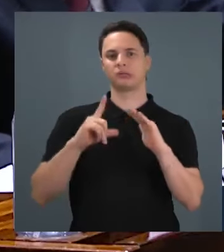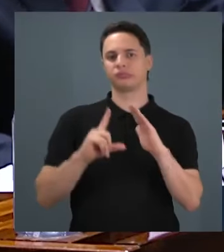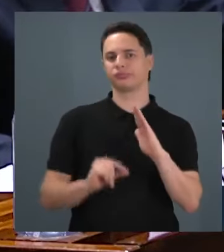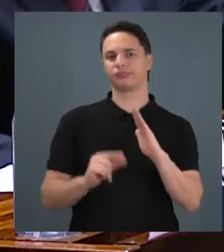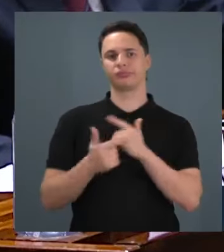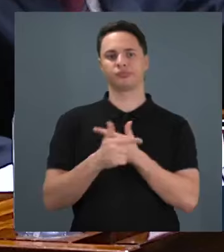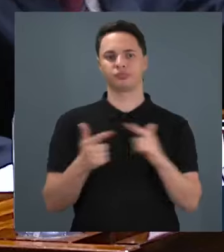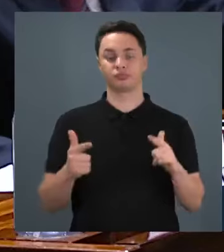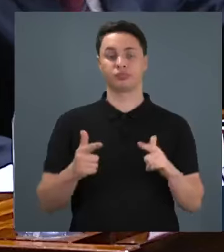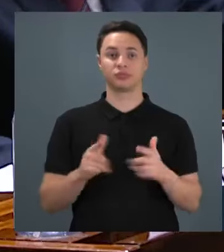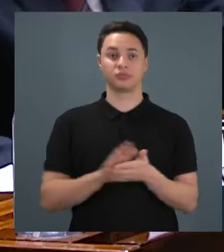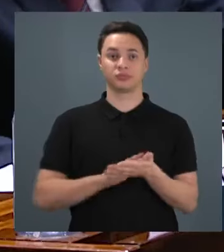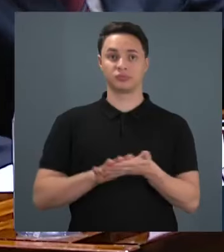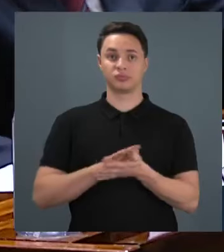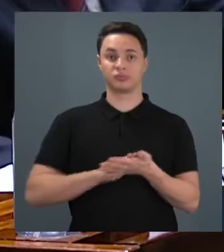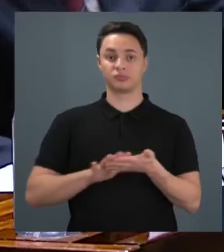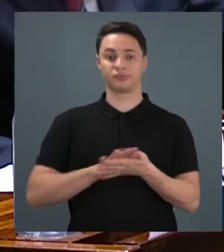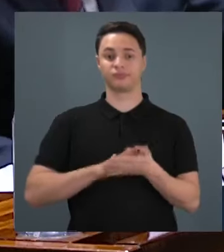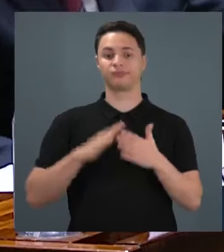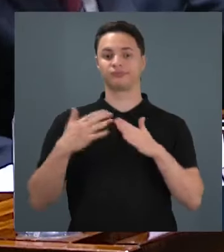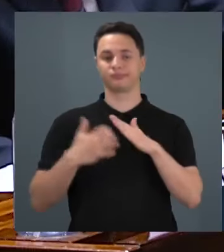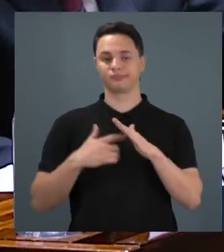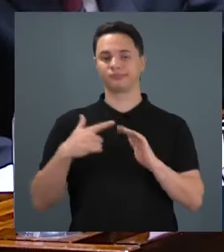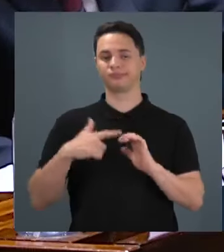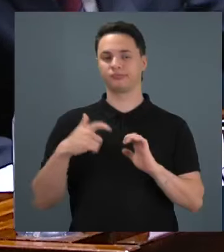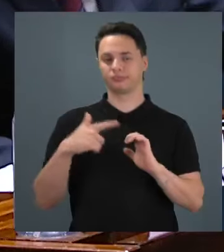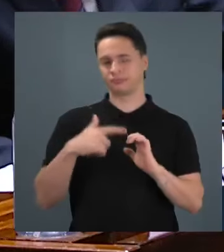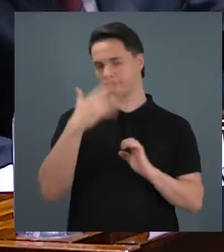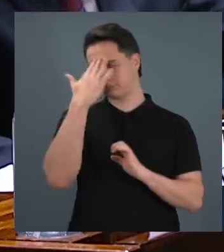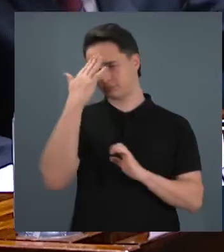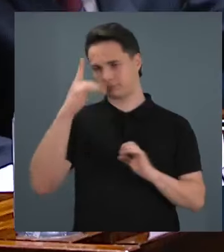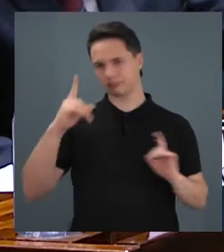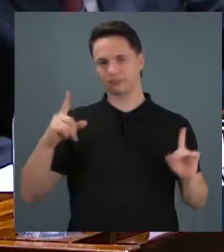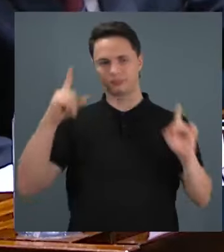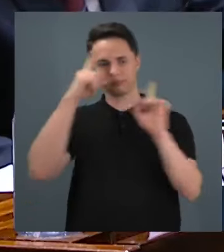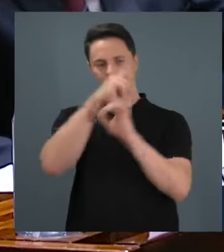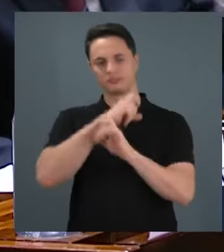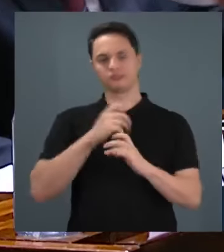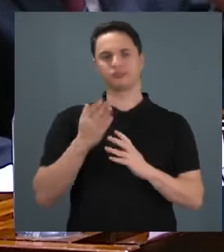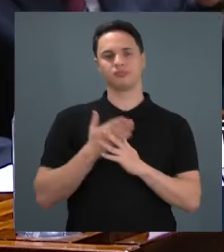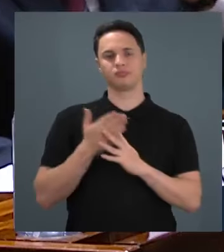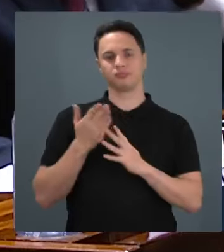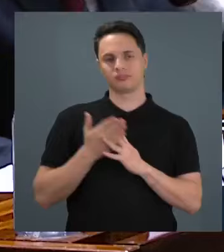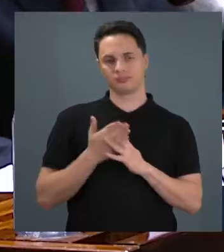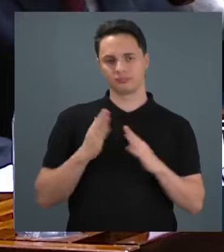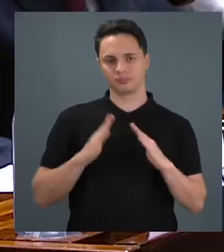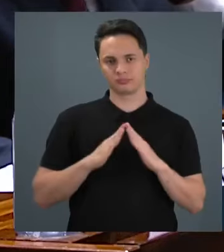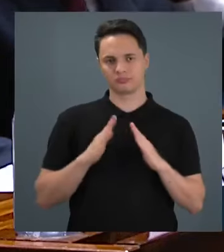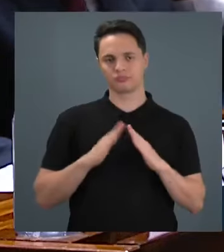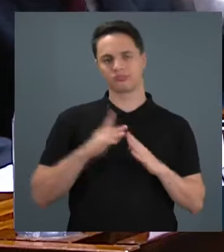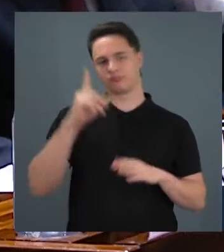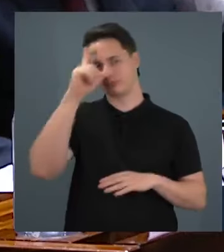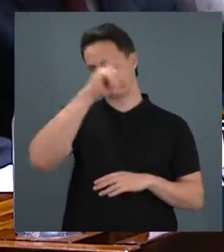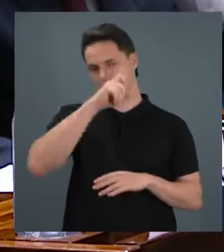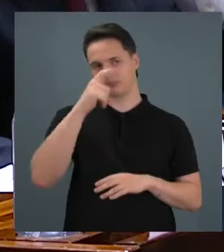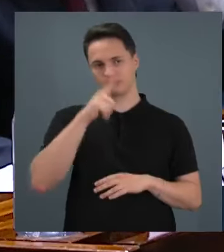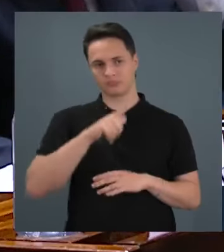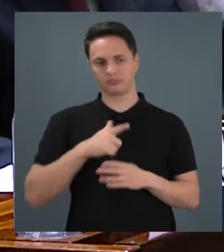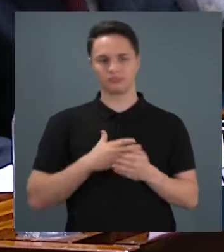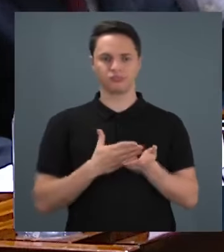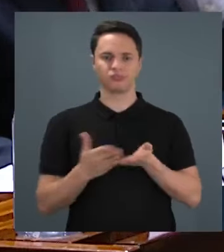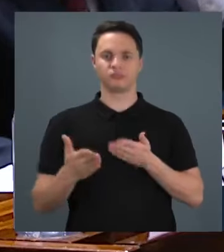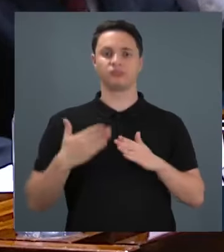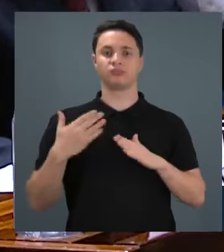não cai, quem é empreendedor sabe, fica difícil você financiar um imóvel, fica difícil você começar um